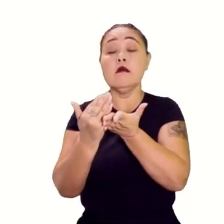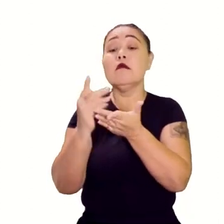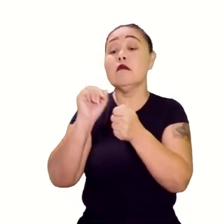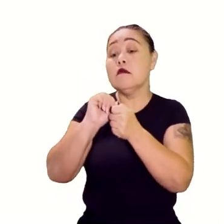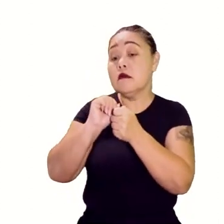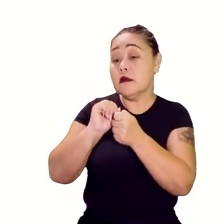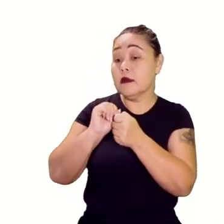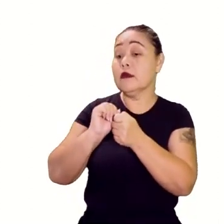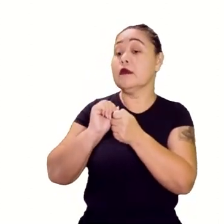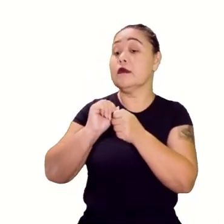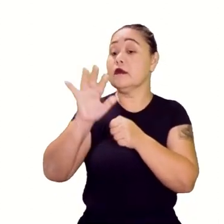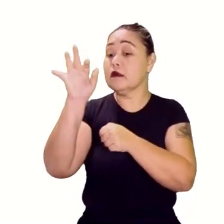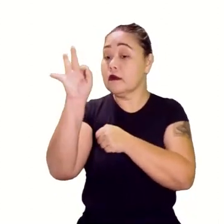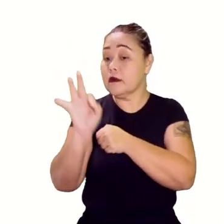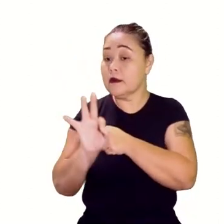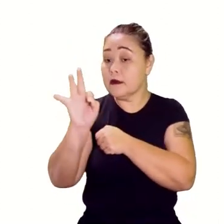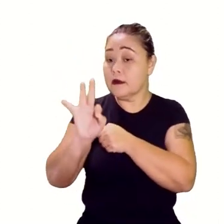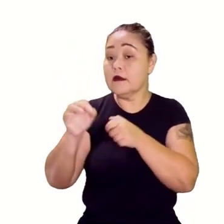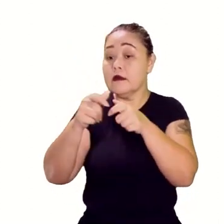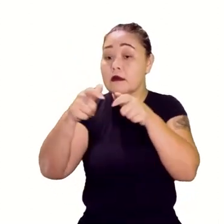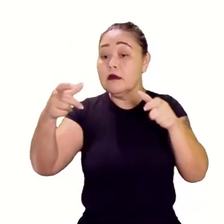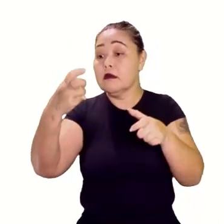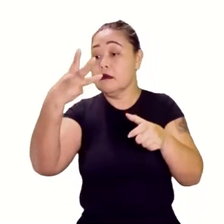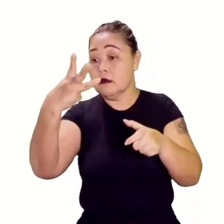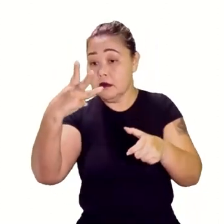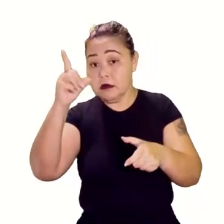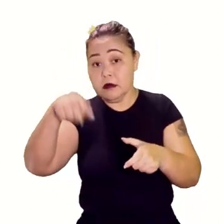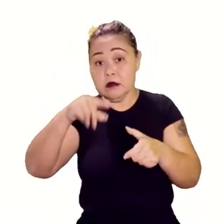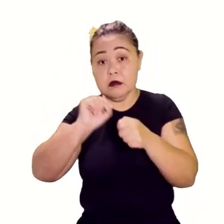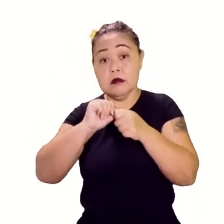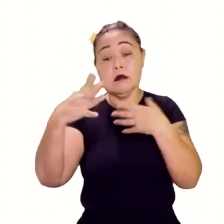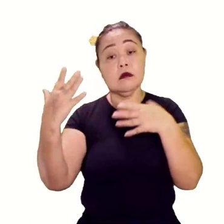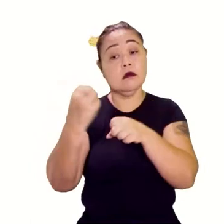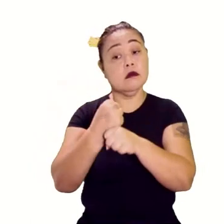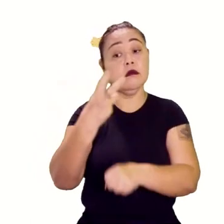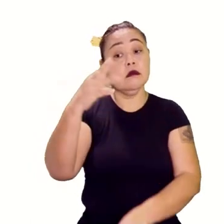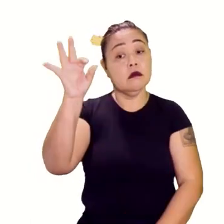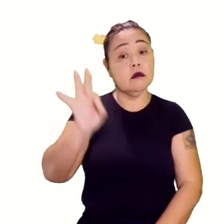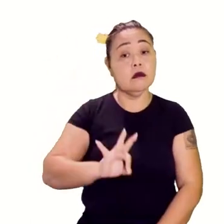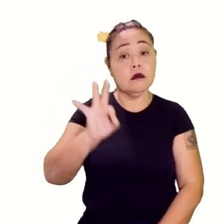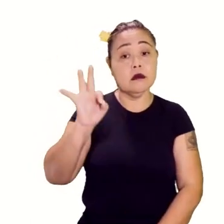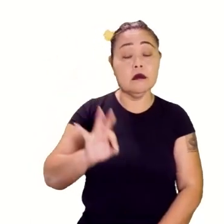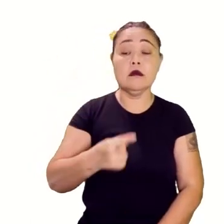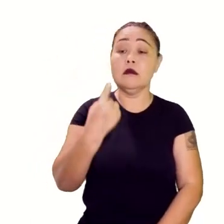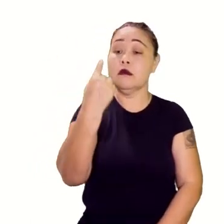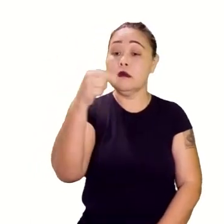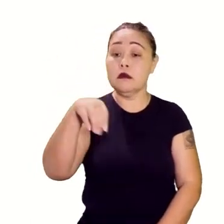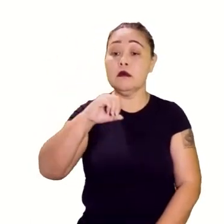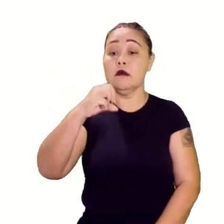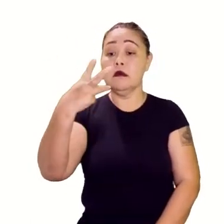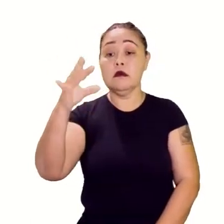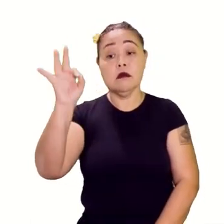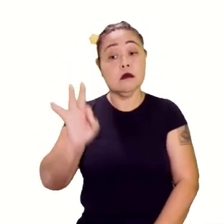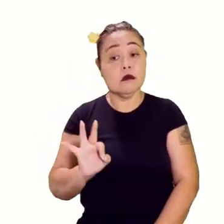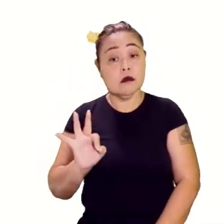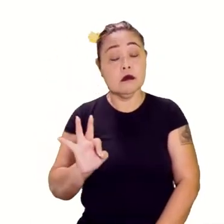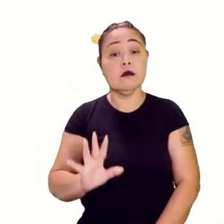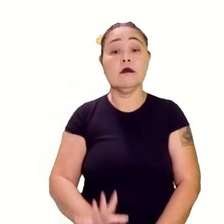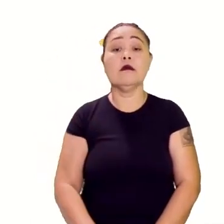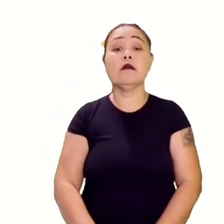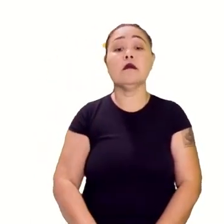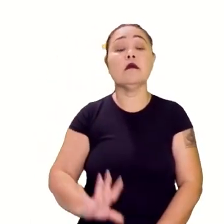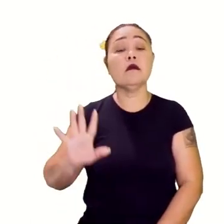taxa de crescimento é de 3%, então nós temos lá 100% que vai dar mais 3%, que vai dar 1,03%.